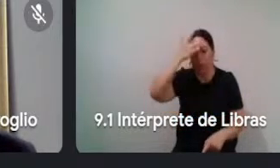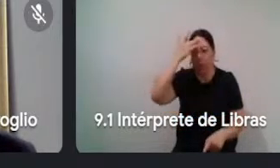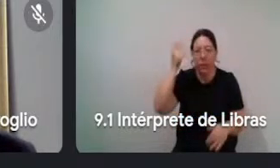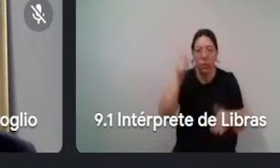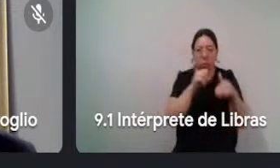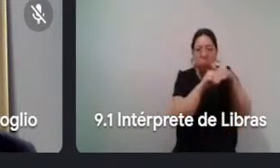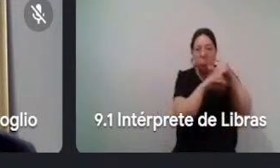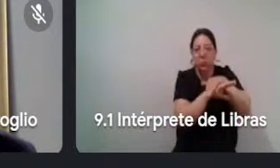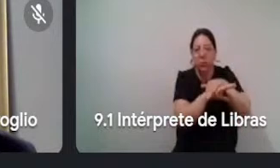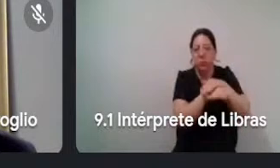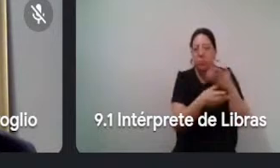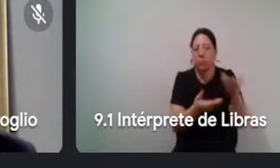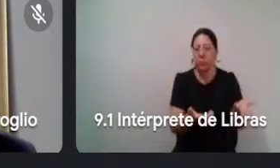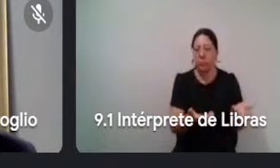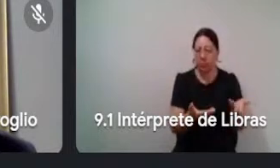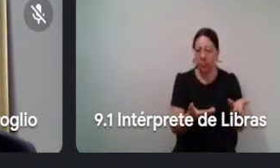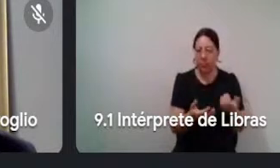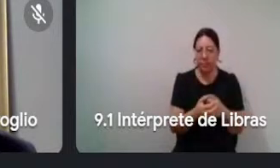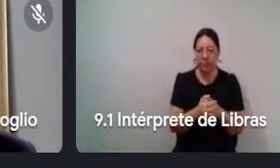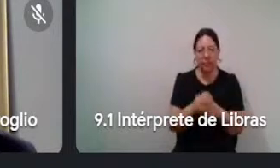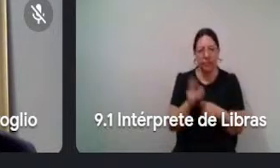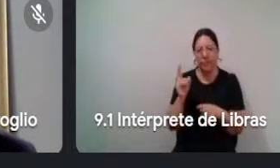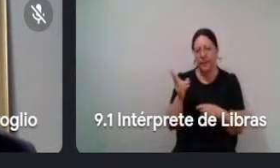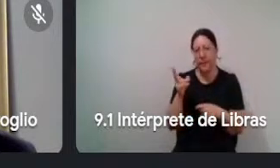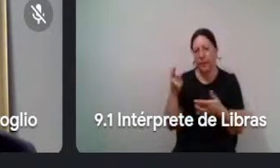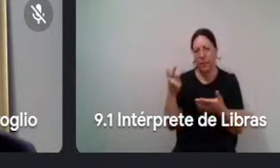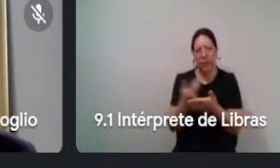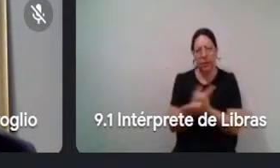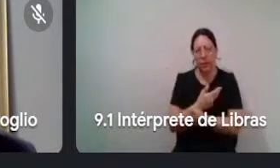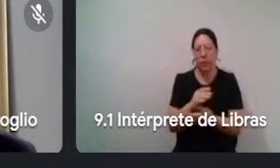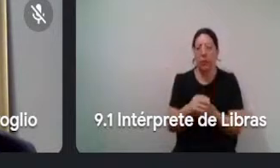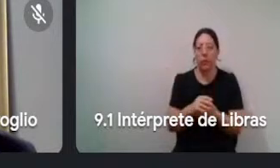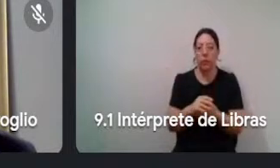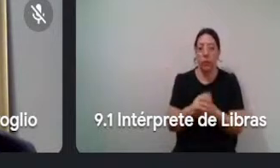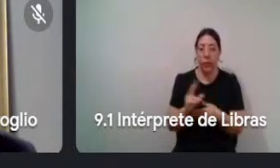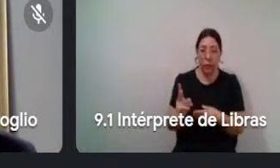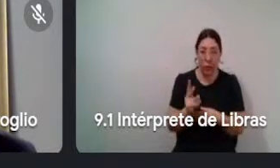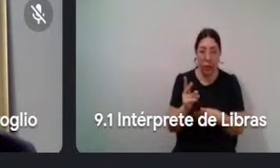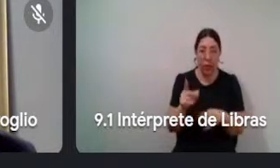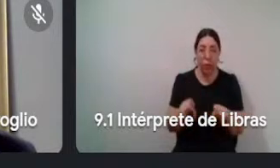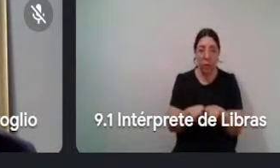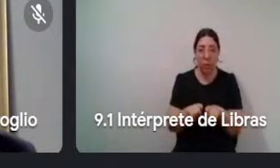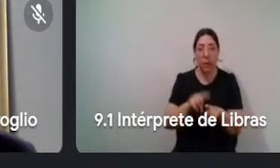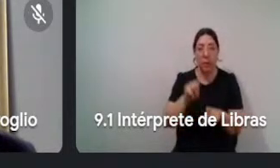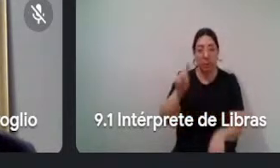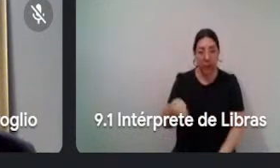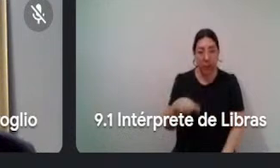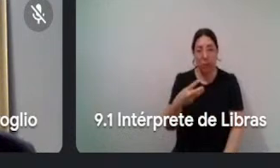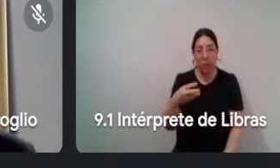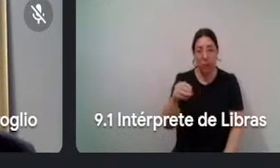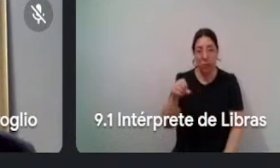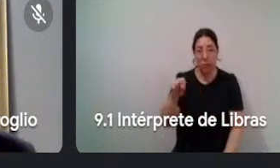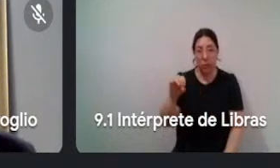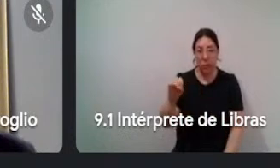bastante pacífico aqui, o valor também de R$ 1.380, a sentença foi para